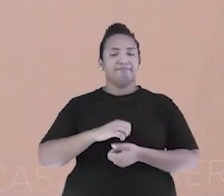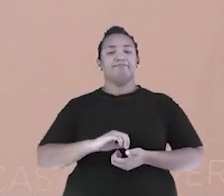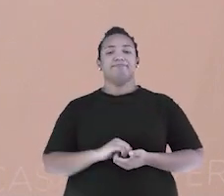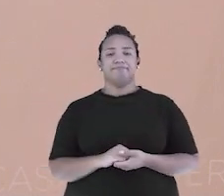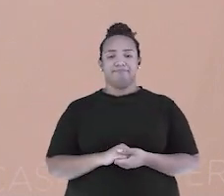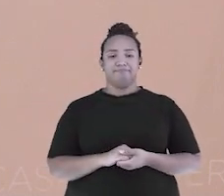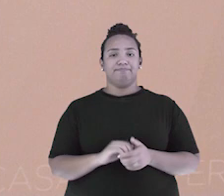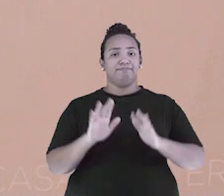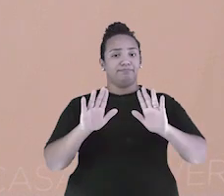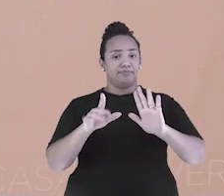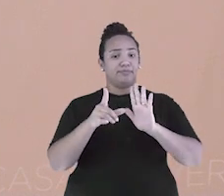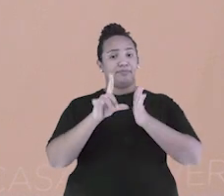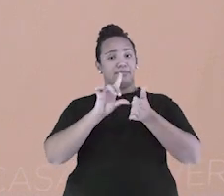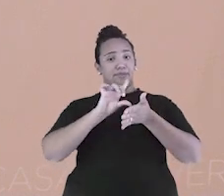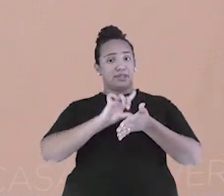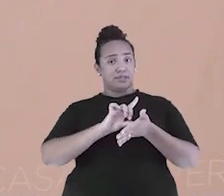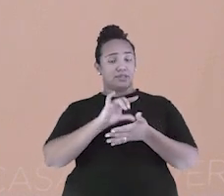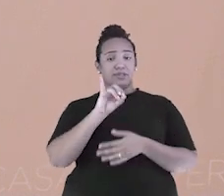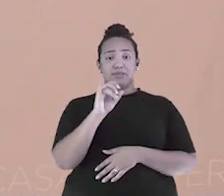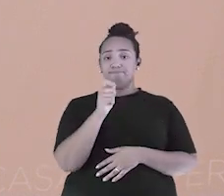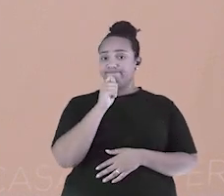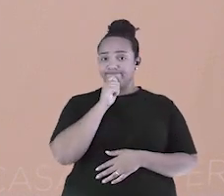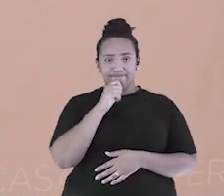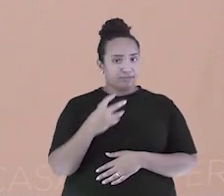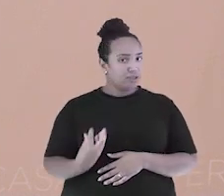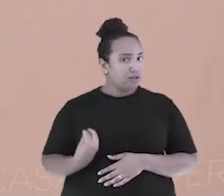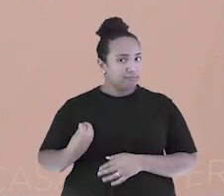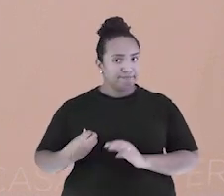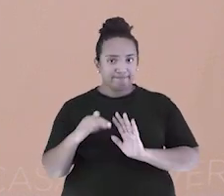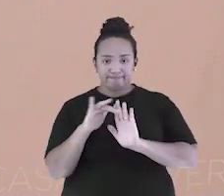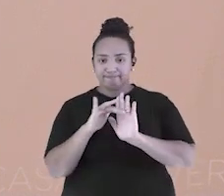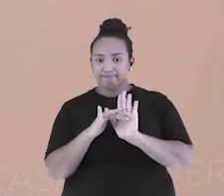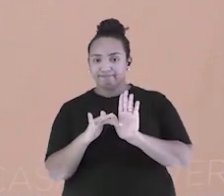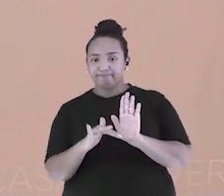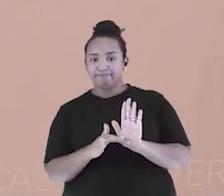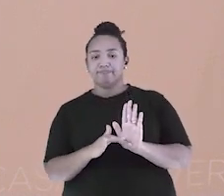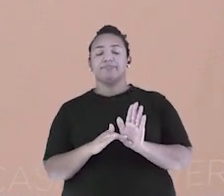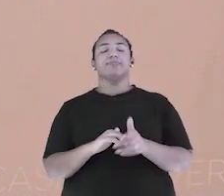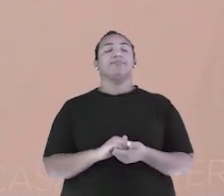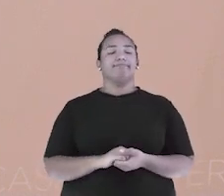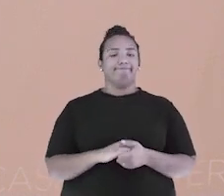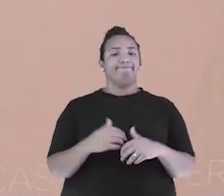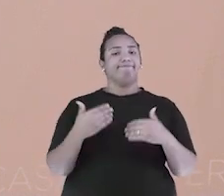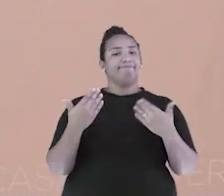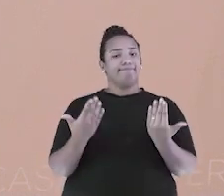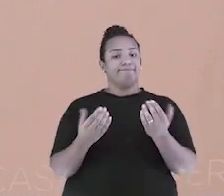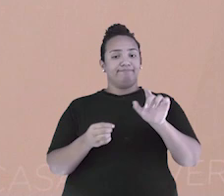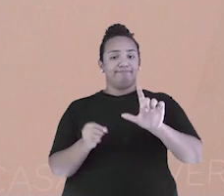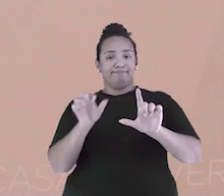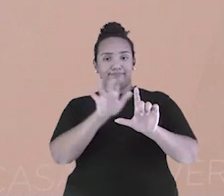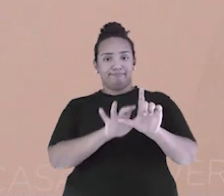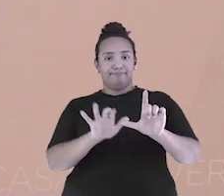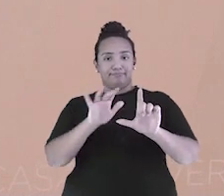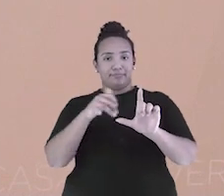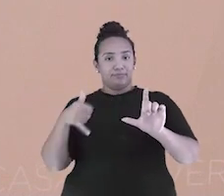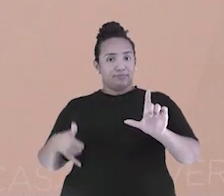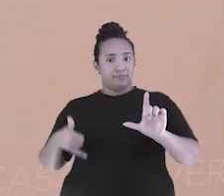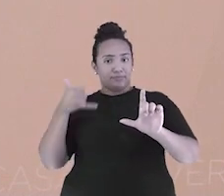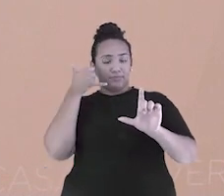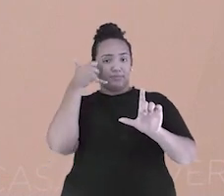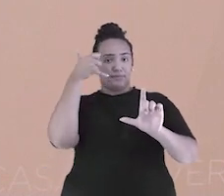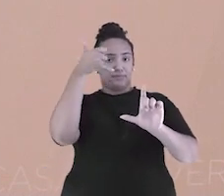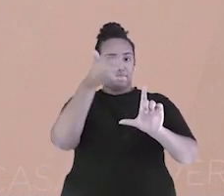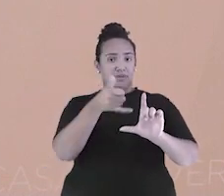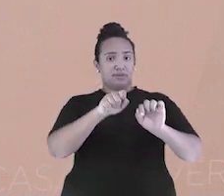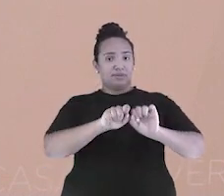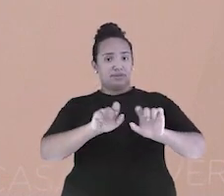hoje. Mas antes disso, se você ainda não garantiu a sua presença na aula de hoje, é só aproximar a câmera do celular no QR Code que